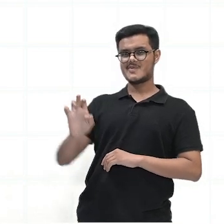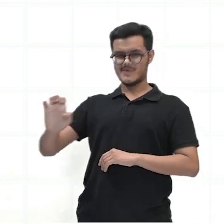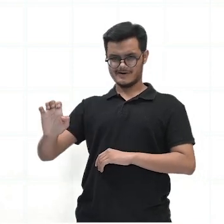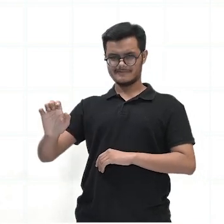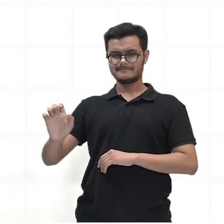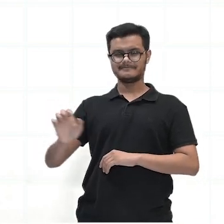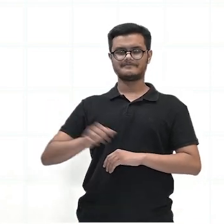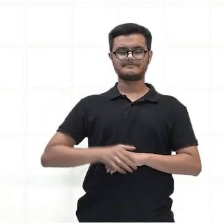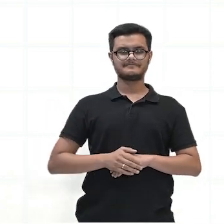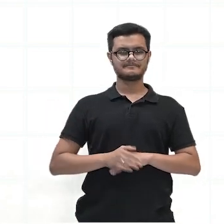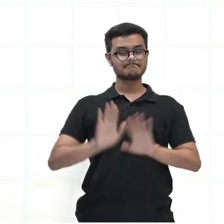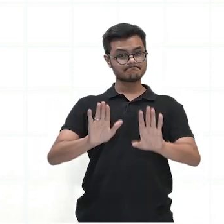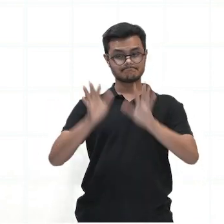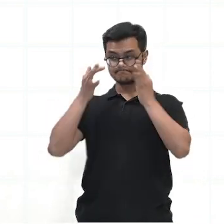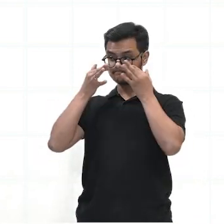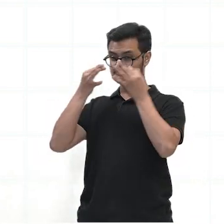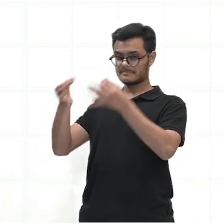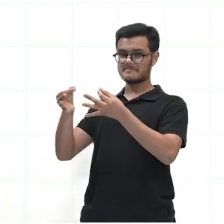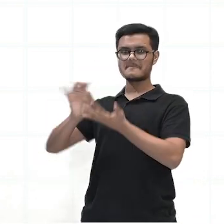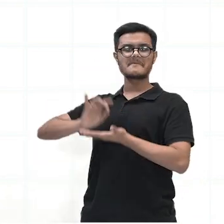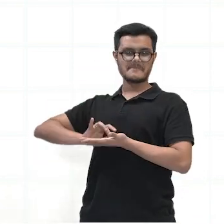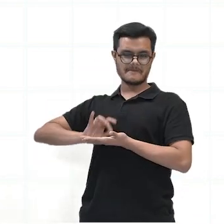aqui. Fiquem de olho nela.